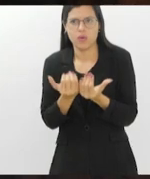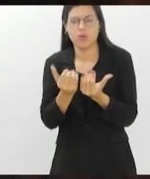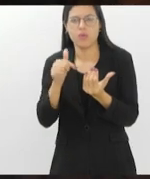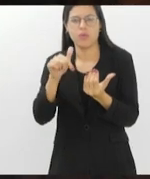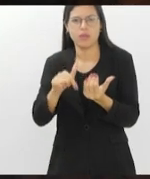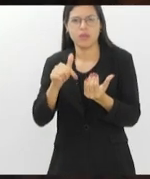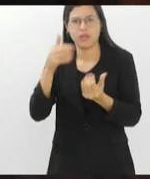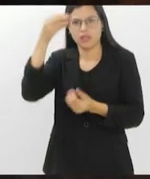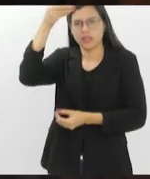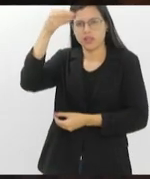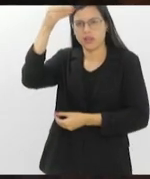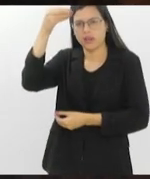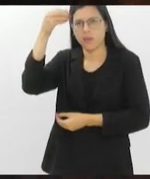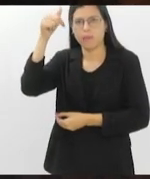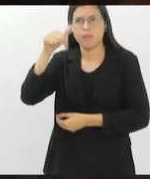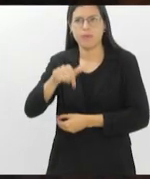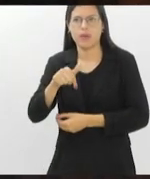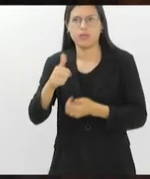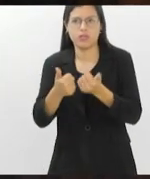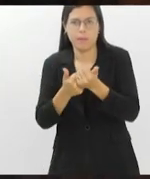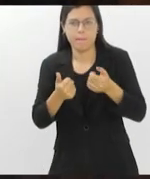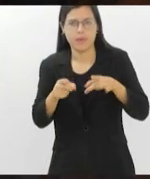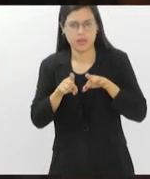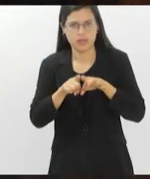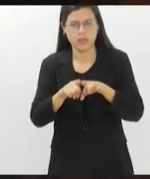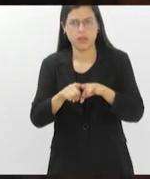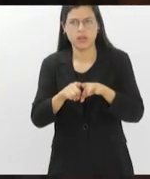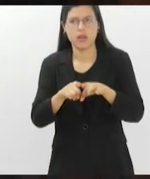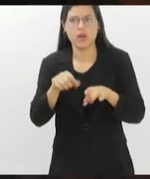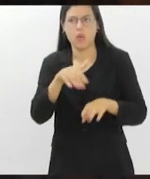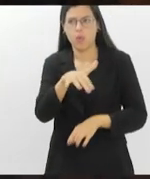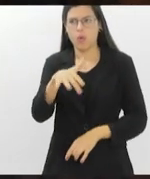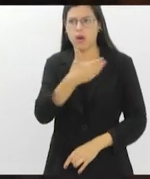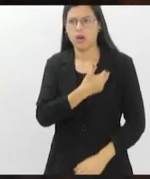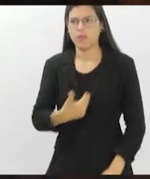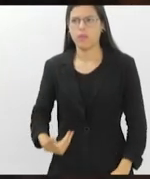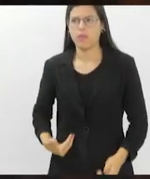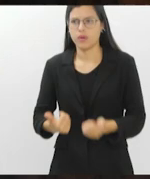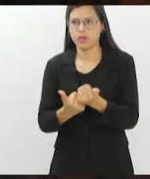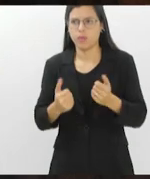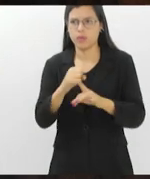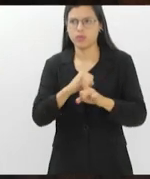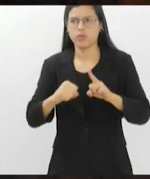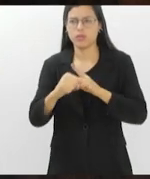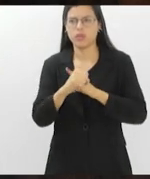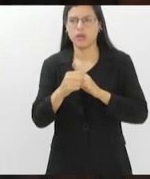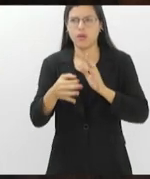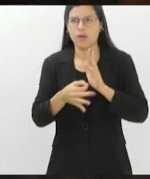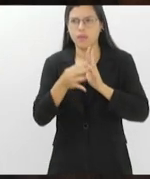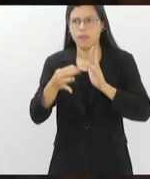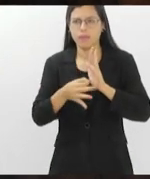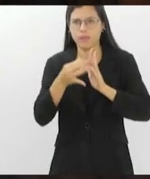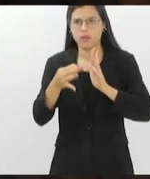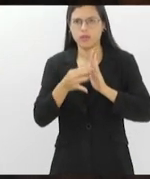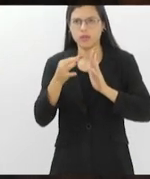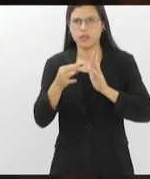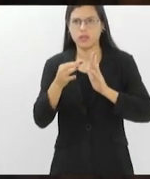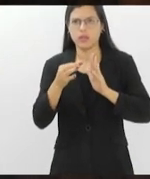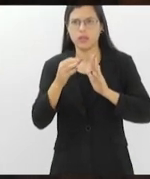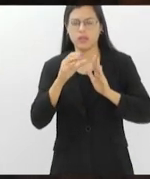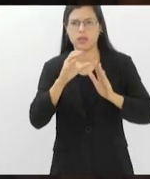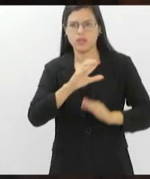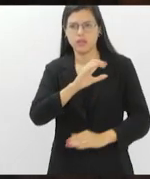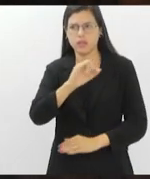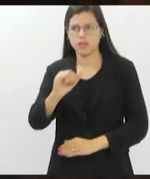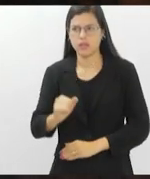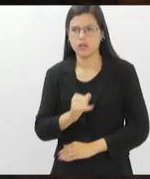mantenham parcerias de cooperação com a rede pública e assistência social. Pendente de pareceres das comissões de Constituição e Justiça,